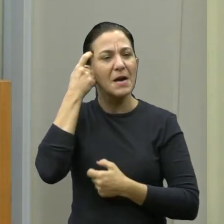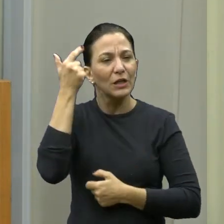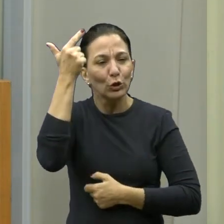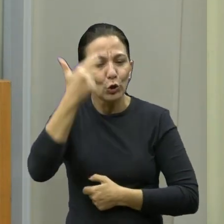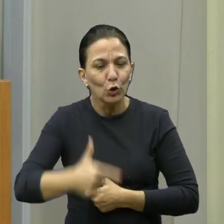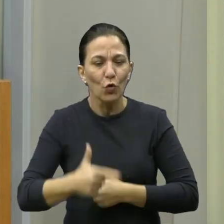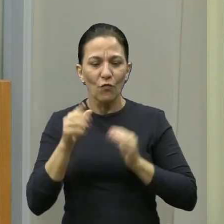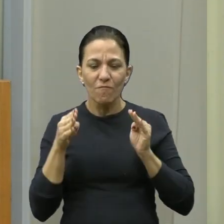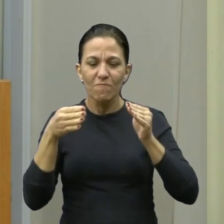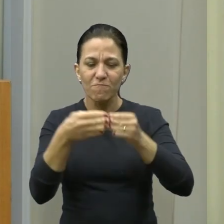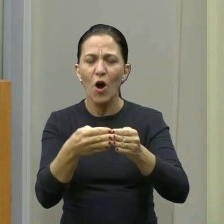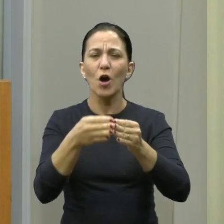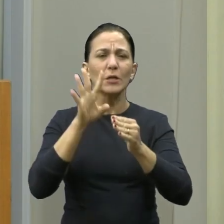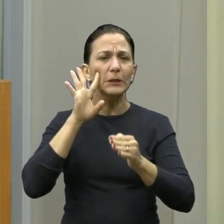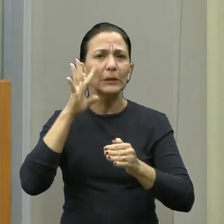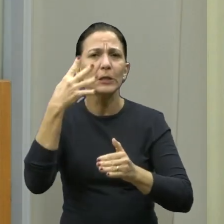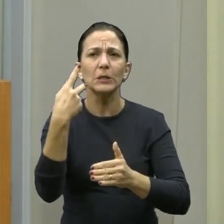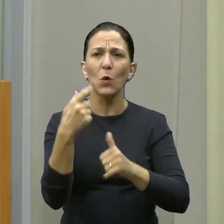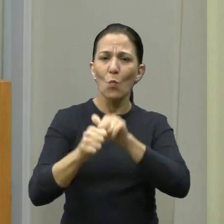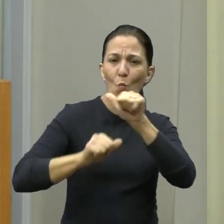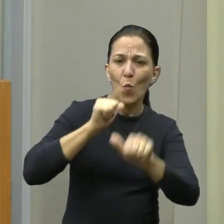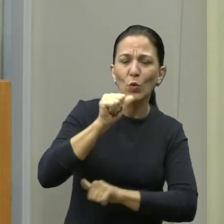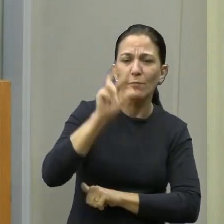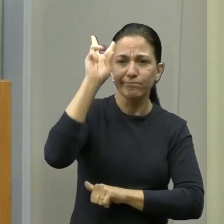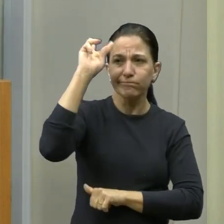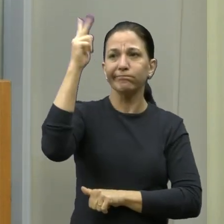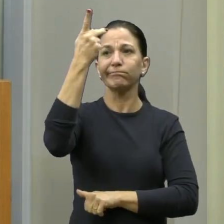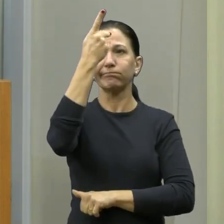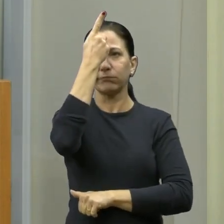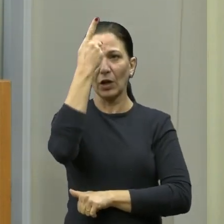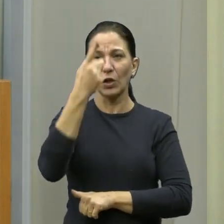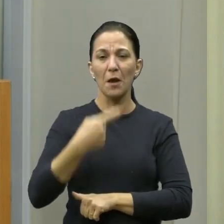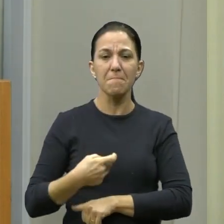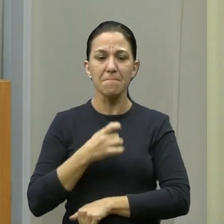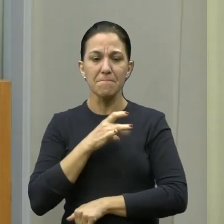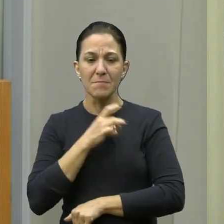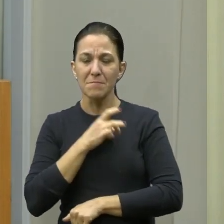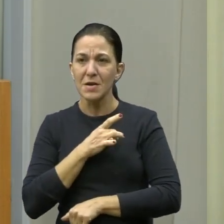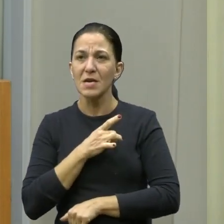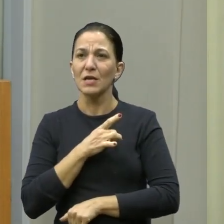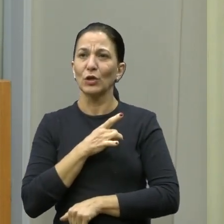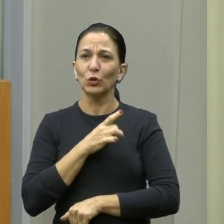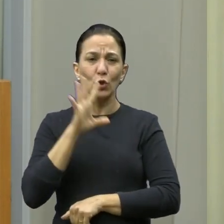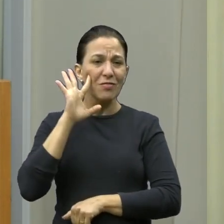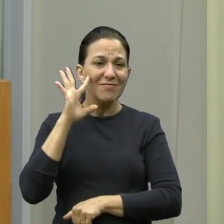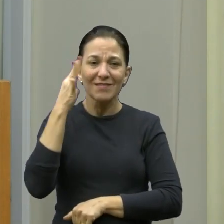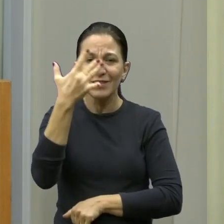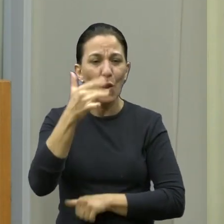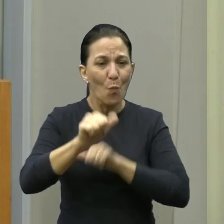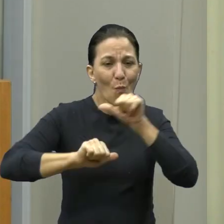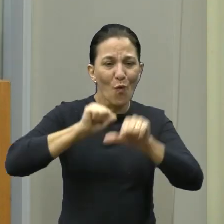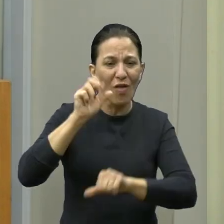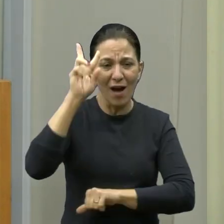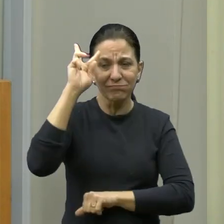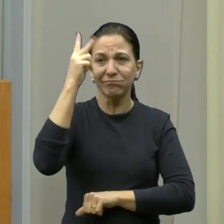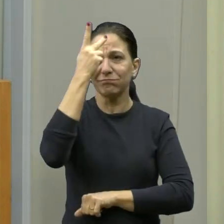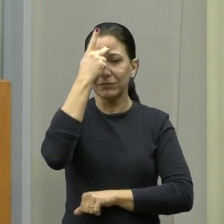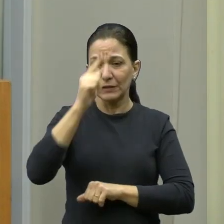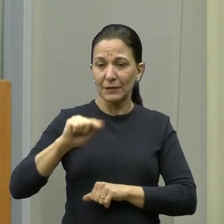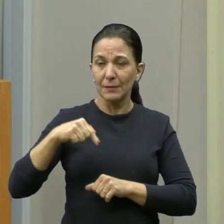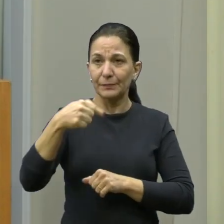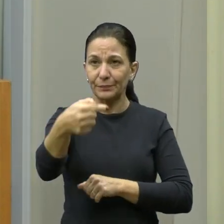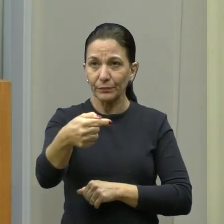prefeito, repense essa decisão. Volte atrás, não tenha medo de voltar atrás das suas decisões. E semana que